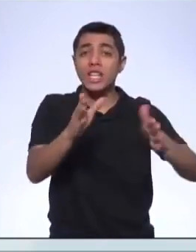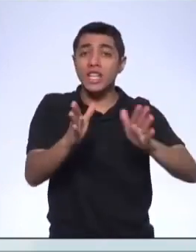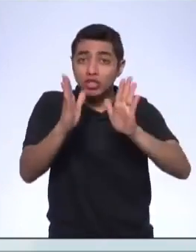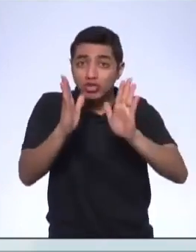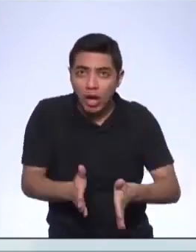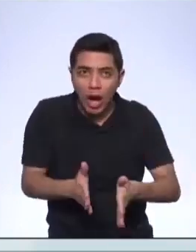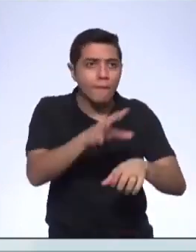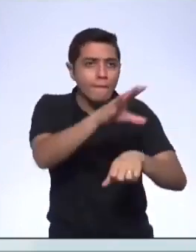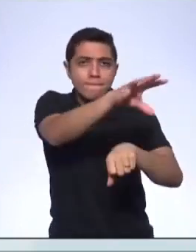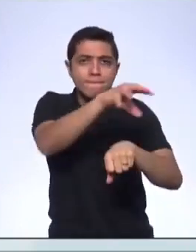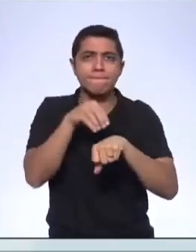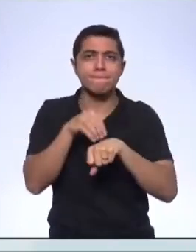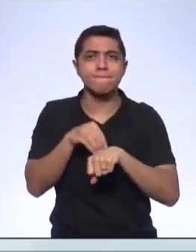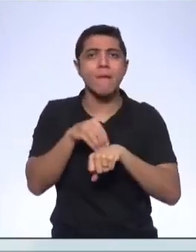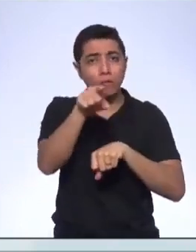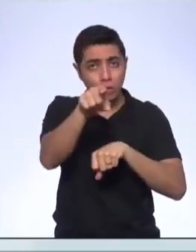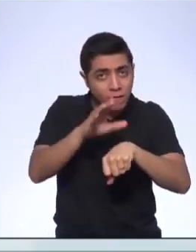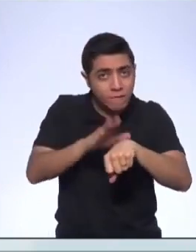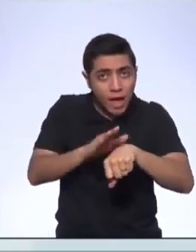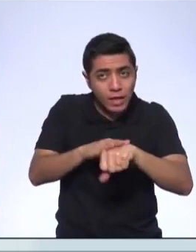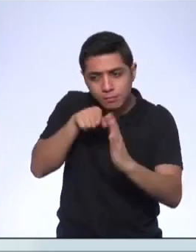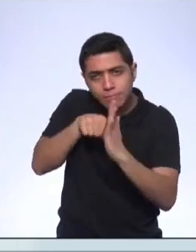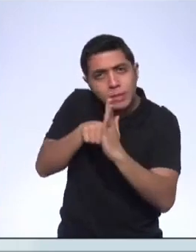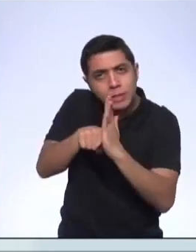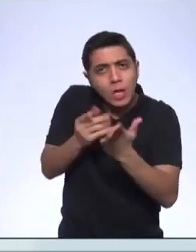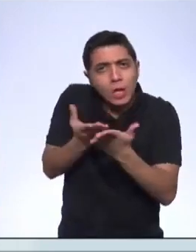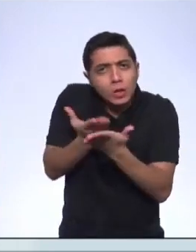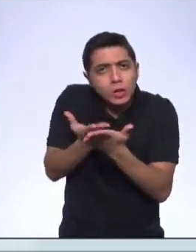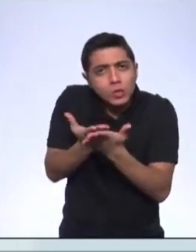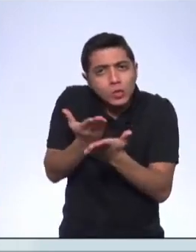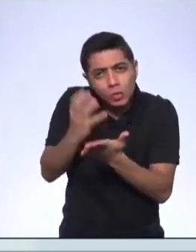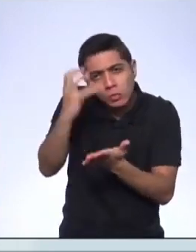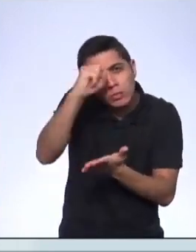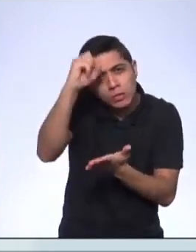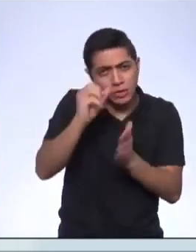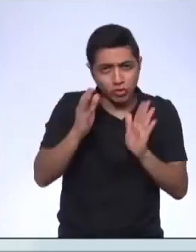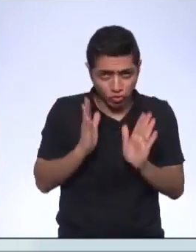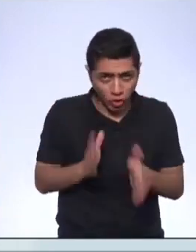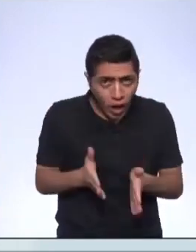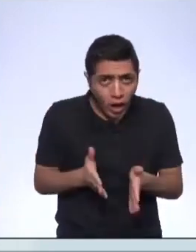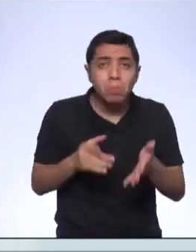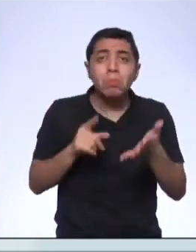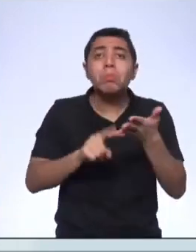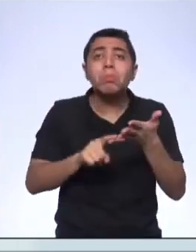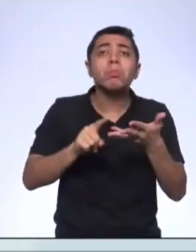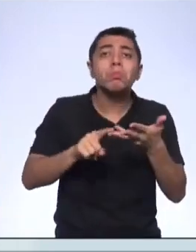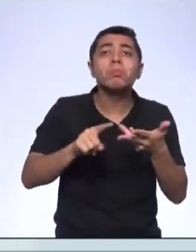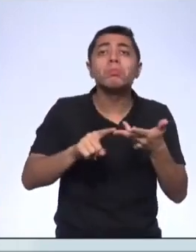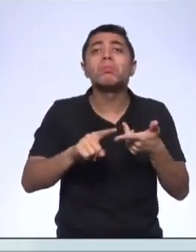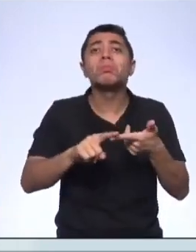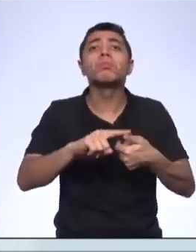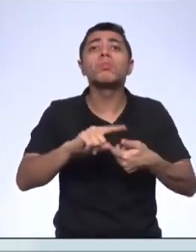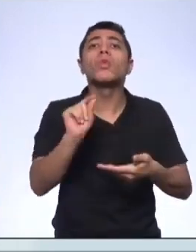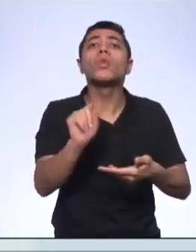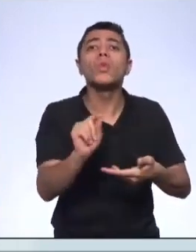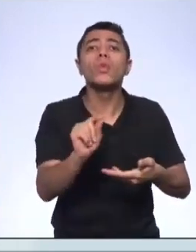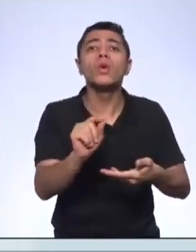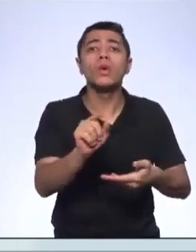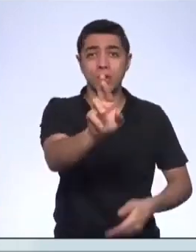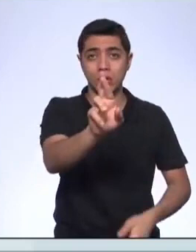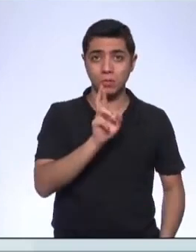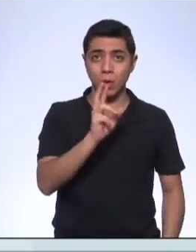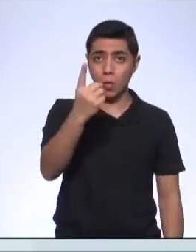vem justamente ao encontro do que eu estou falando para vocês. Tá legal? Só que aí, ó, 1 minutinho para você,